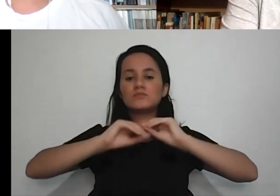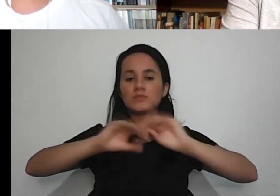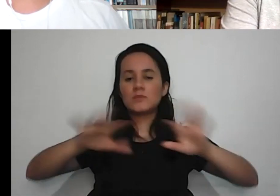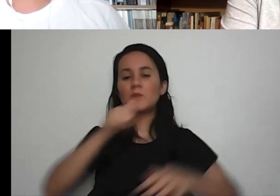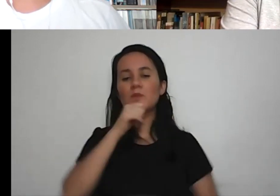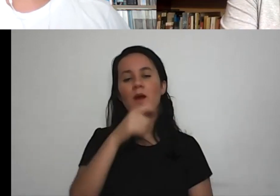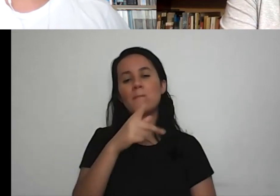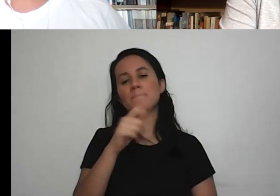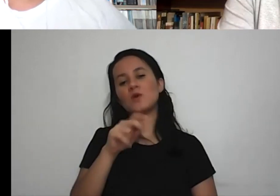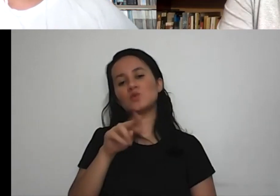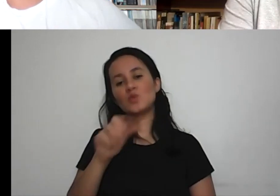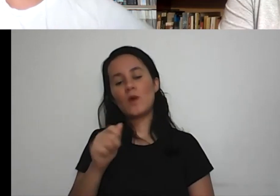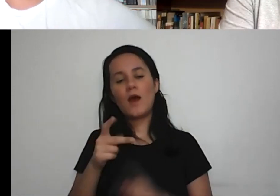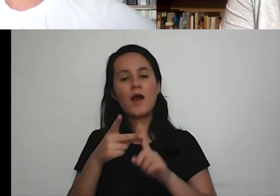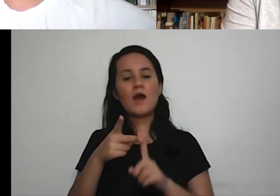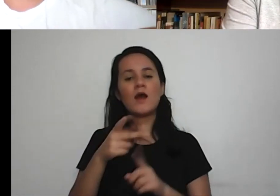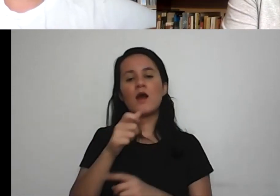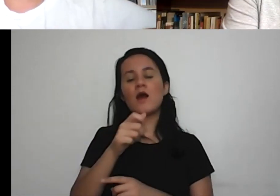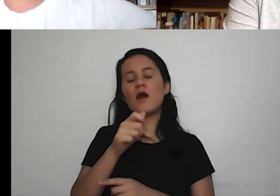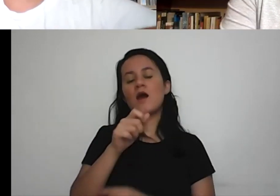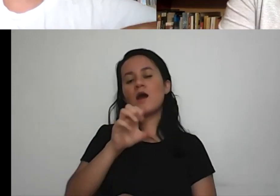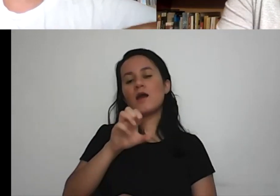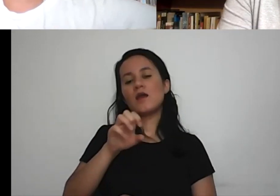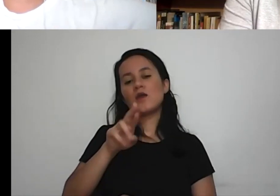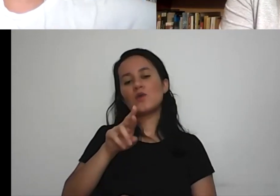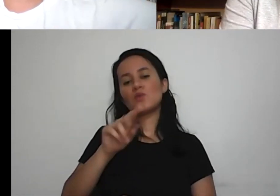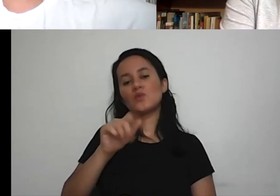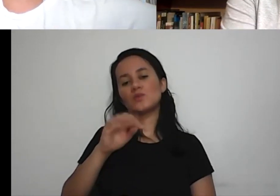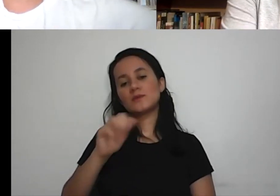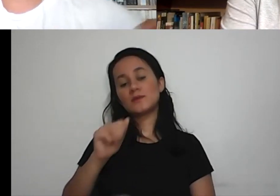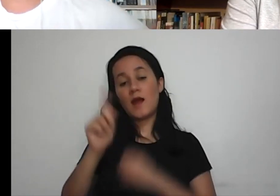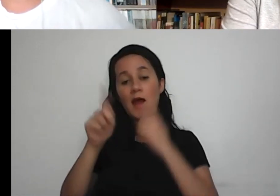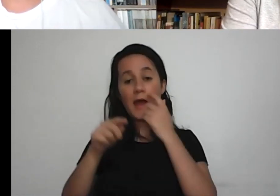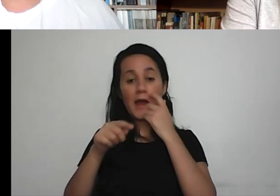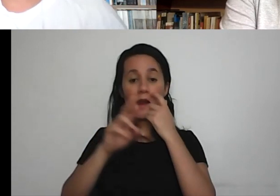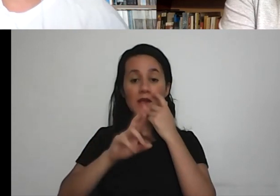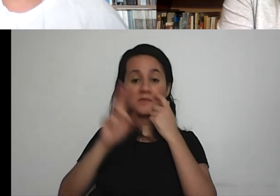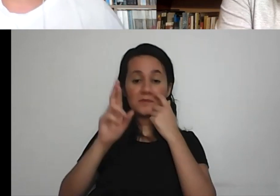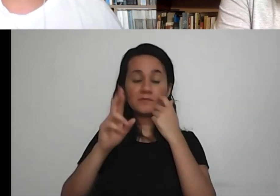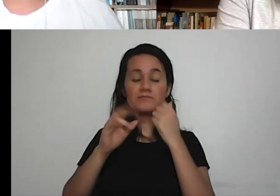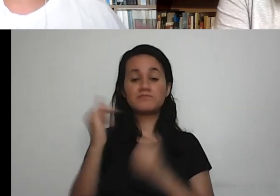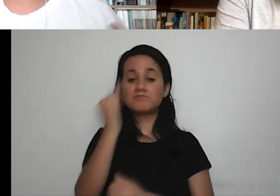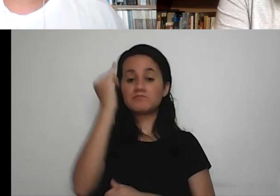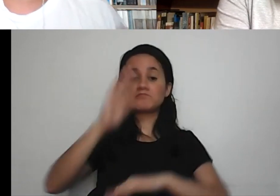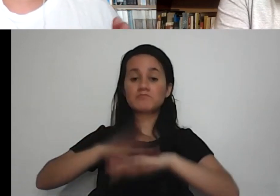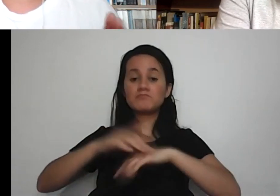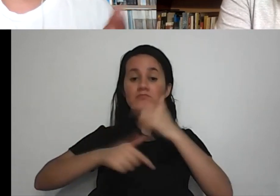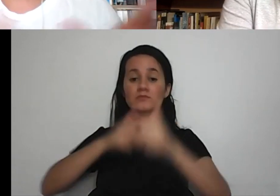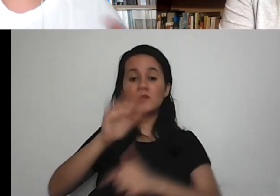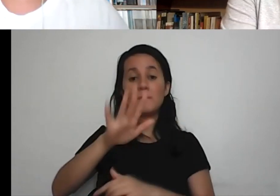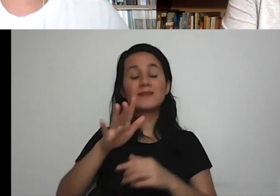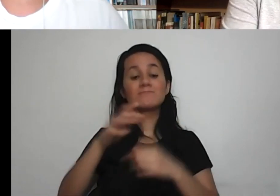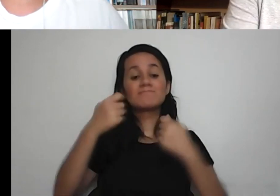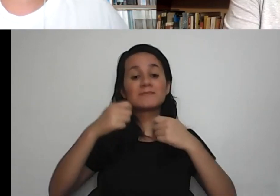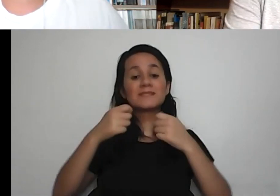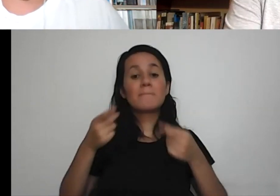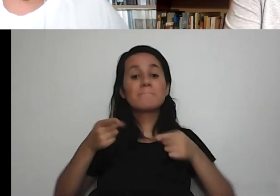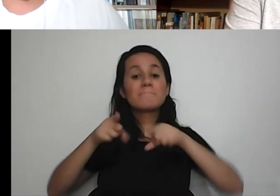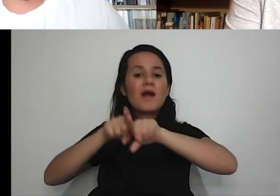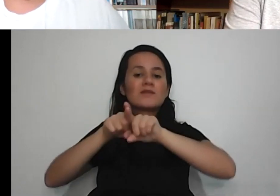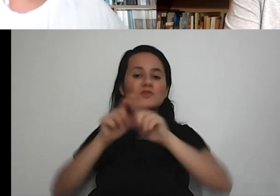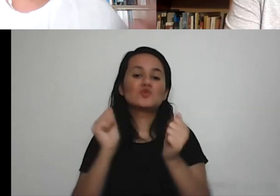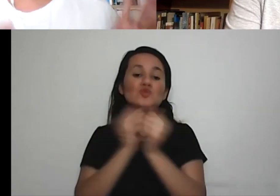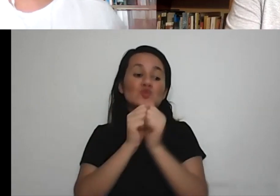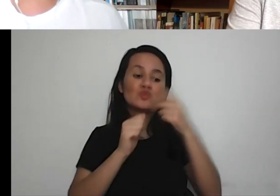o editor Urutau, né, são editoras que estão fazendo um trabalho importantíssimo, mas eles dependem de uma parceria muito boa com o